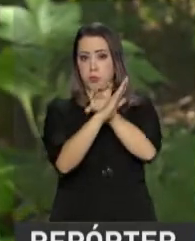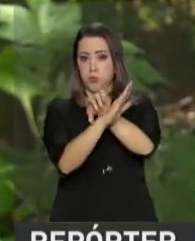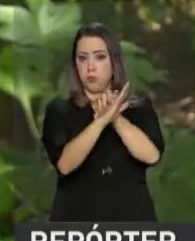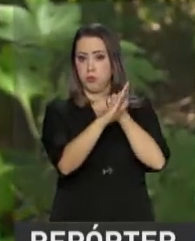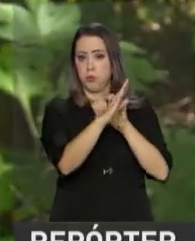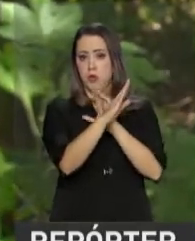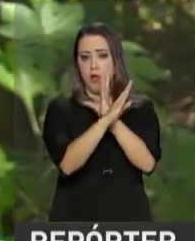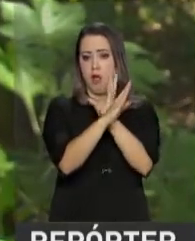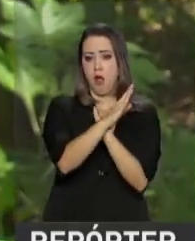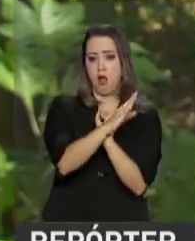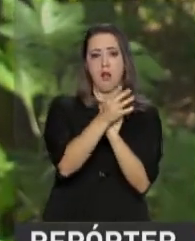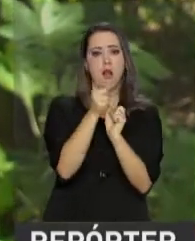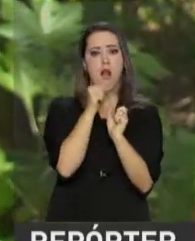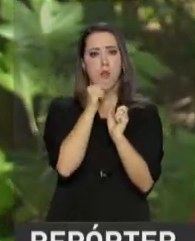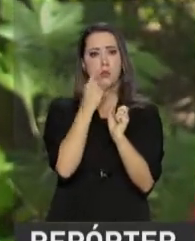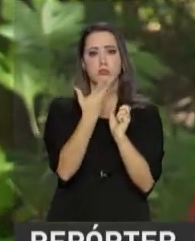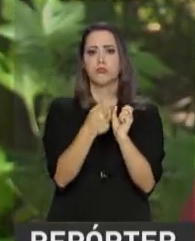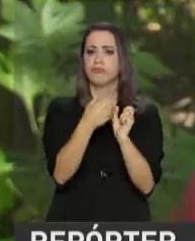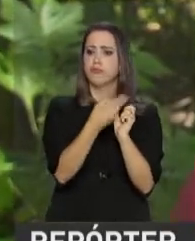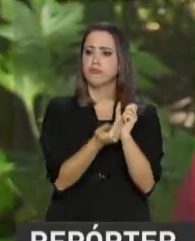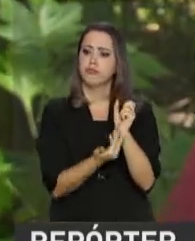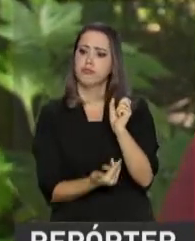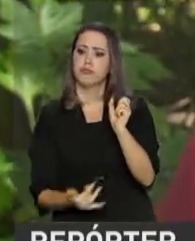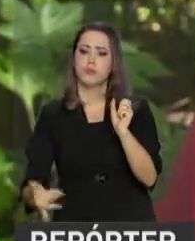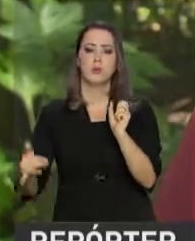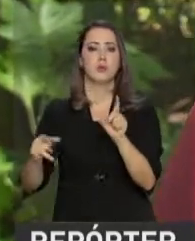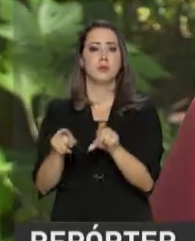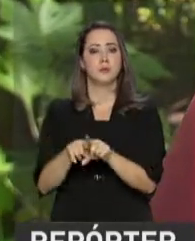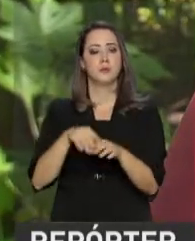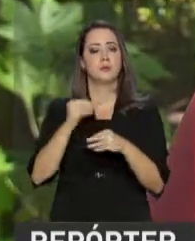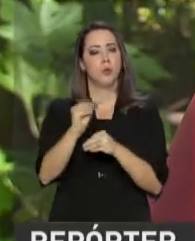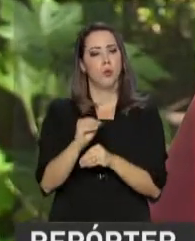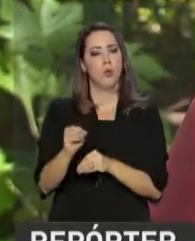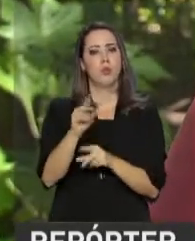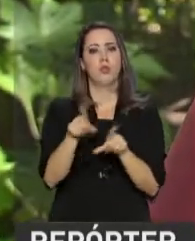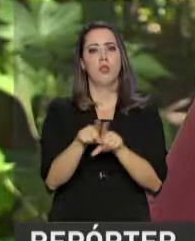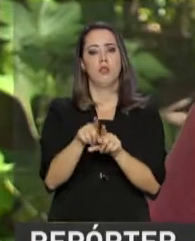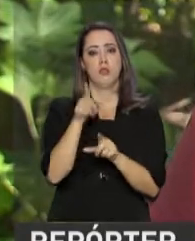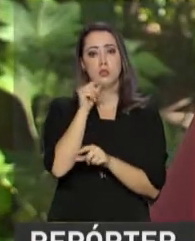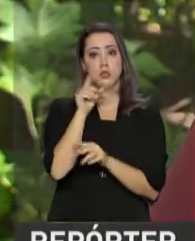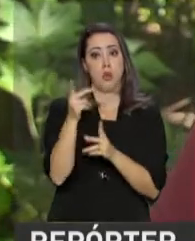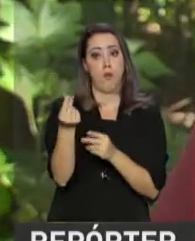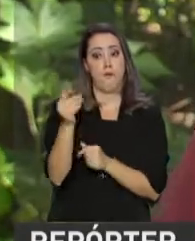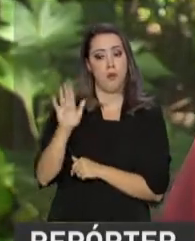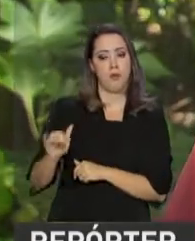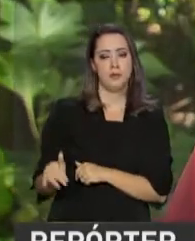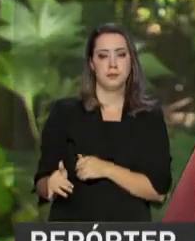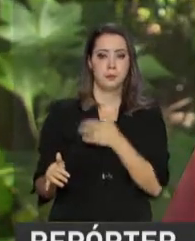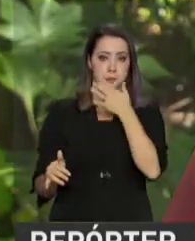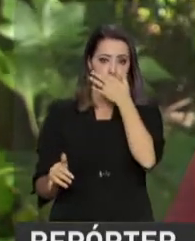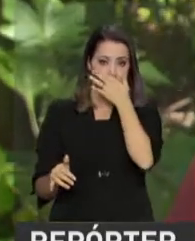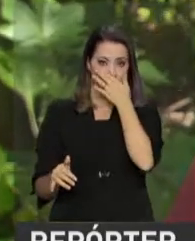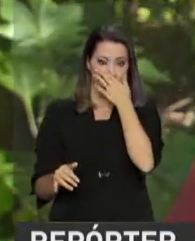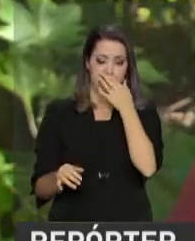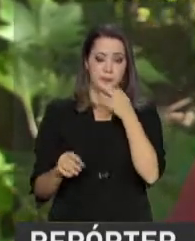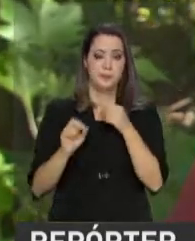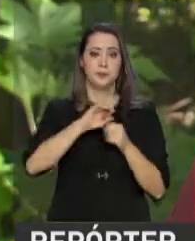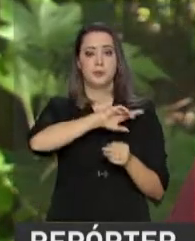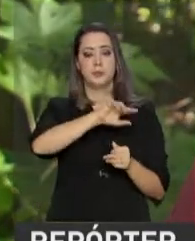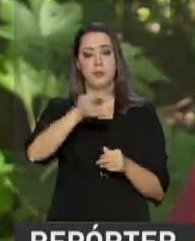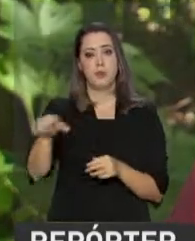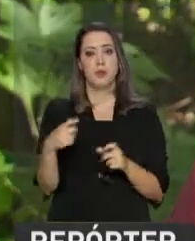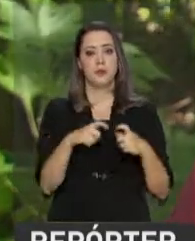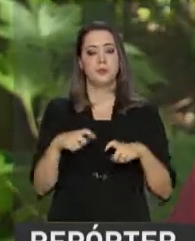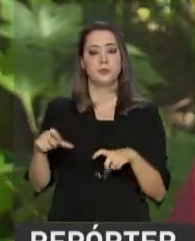também é o que nós chamamos de tecnologia sustentável de baixo custo onde é várias instituições e